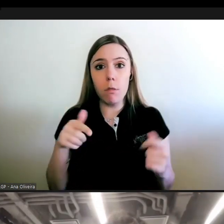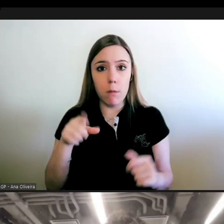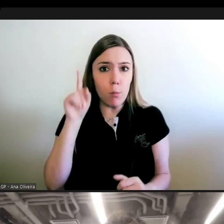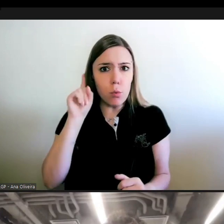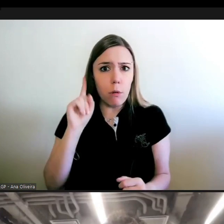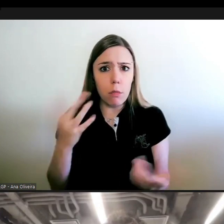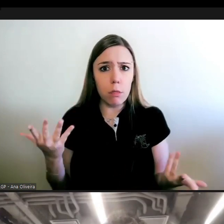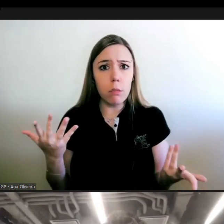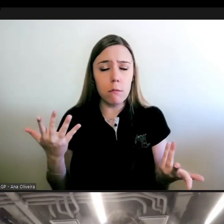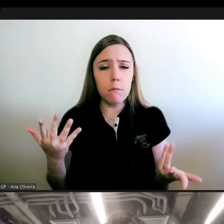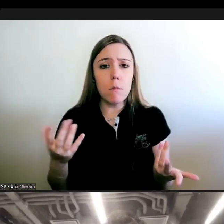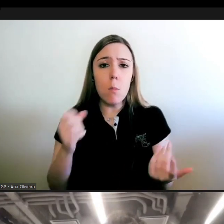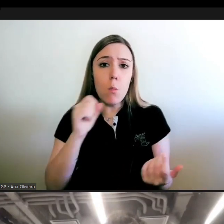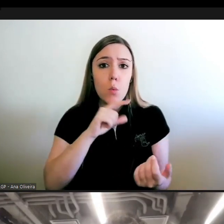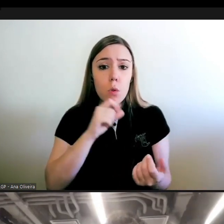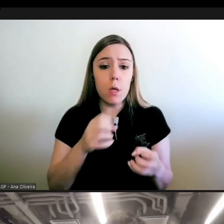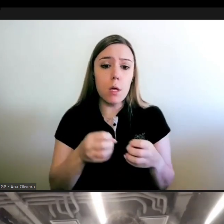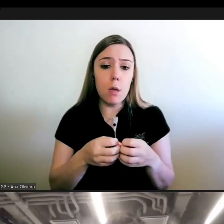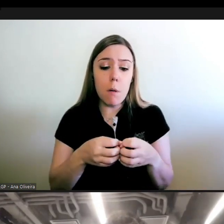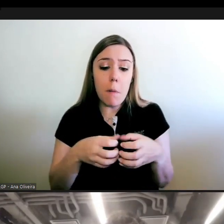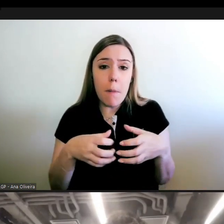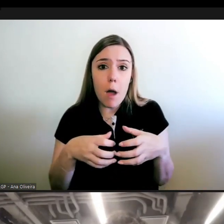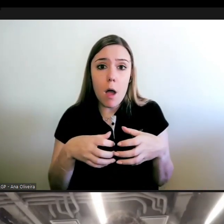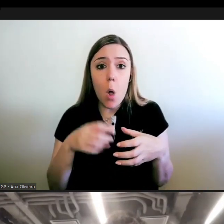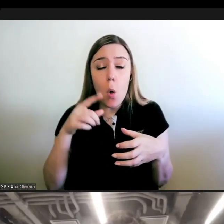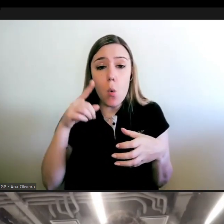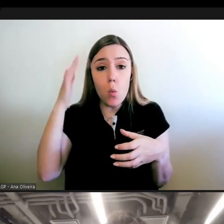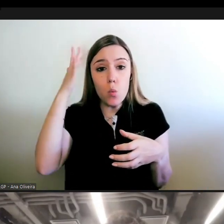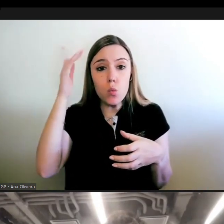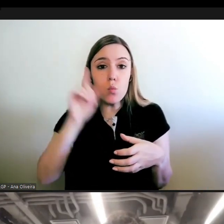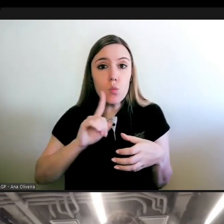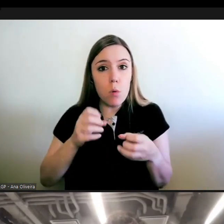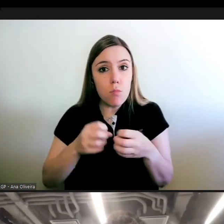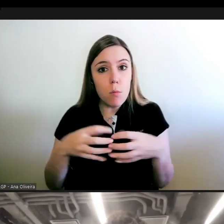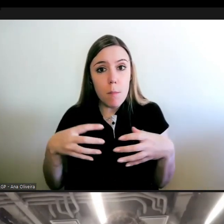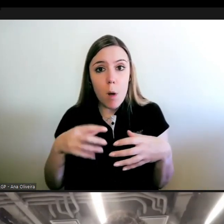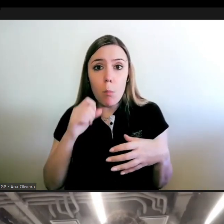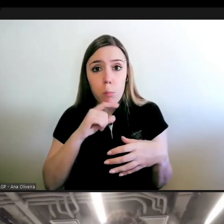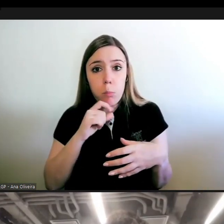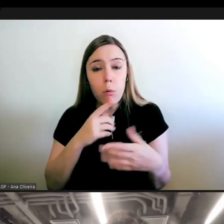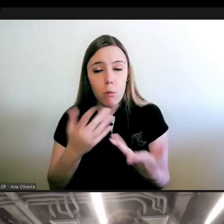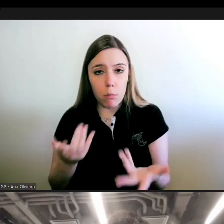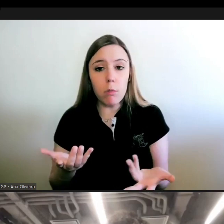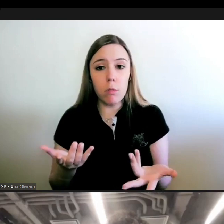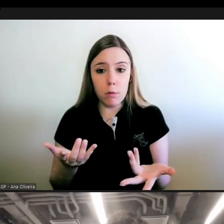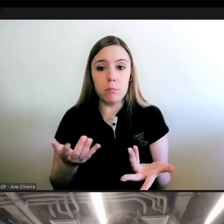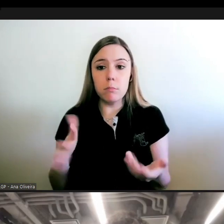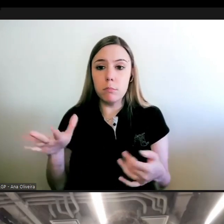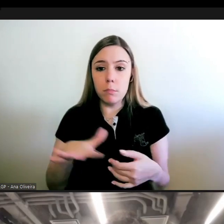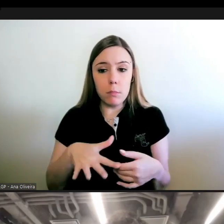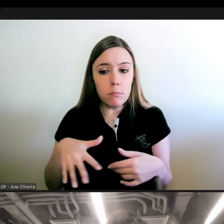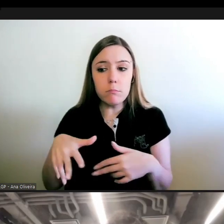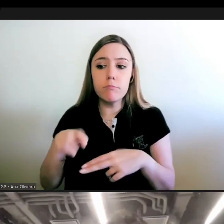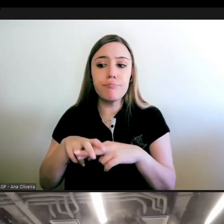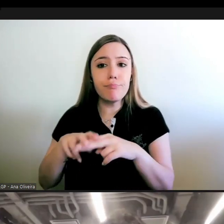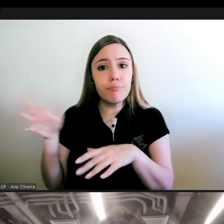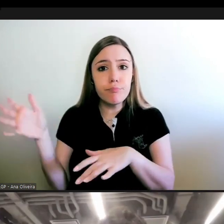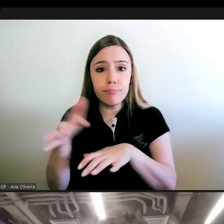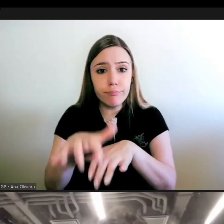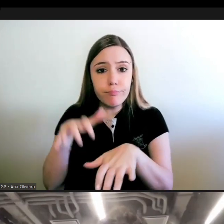importante aumentar um bocadinho o número de mulheres que chegam aos lugares de parlamentares ou aos lugares de chefia